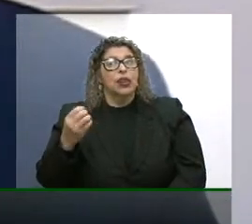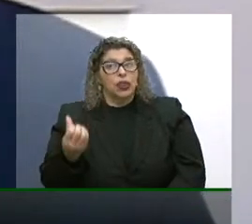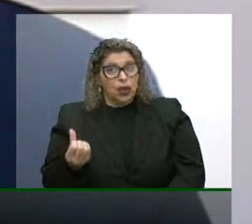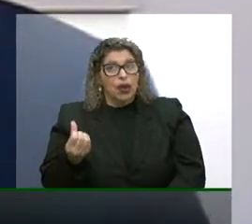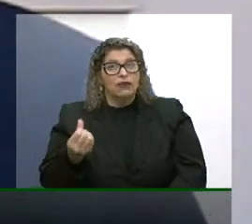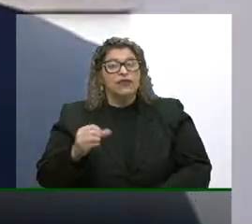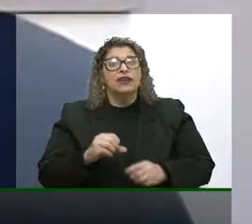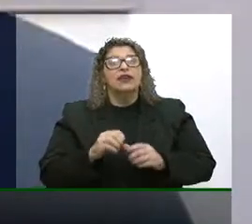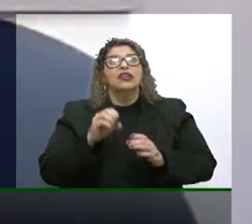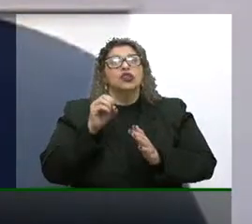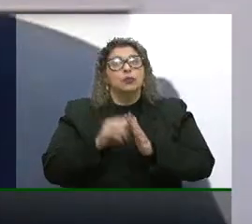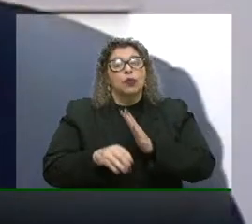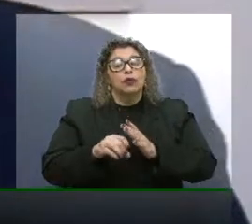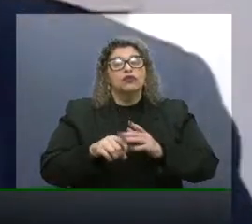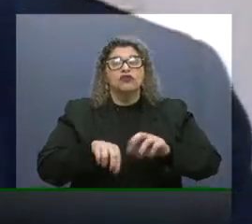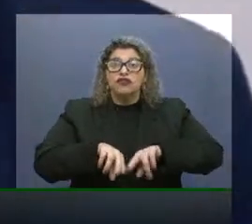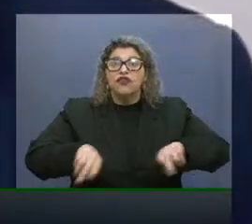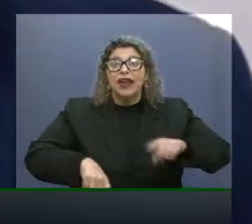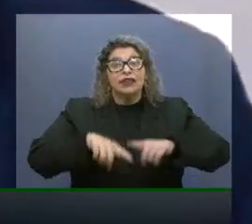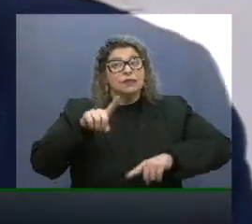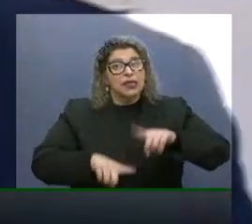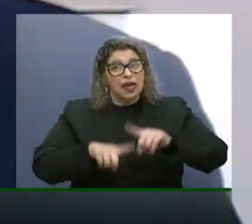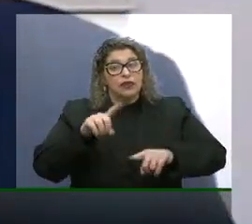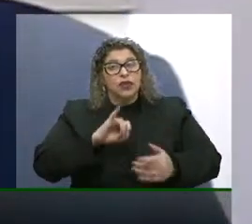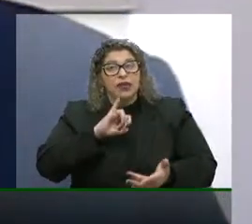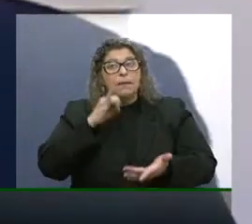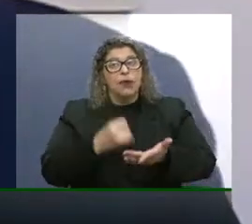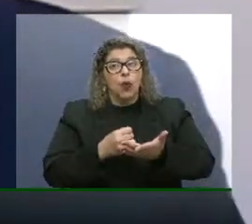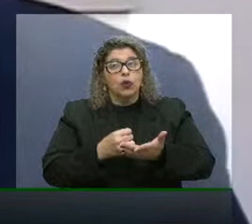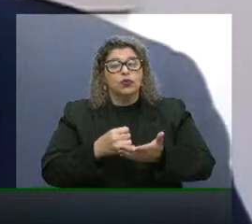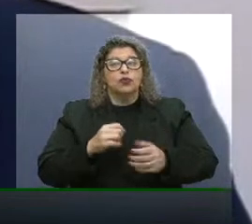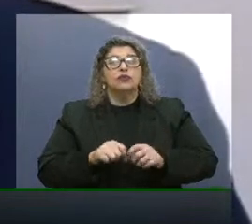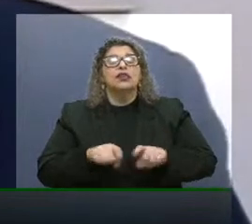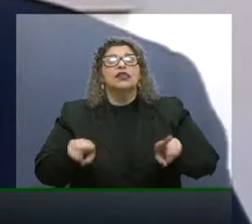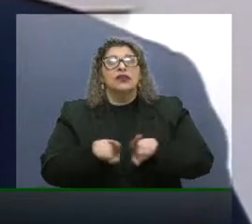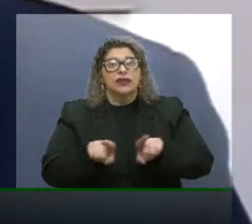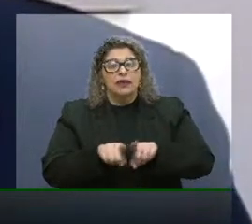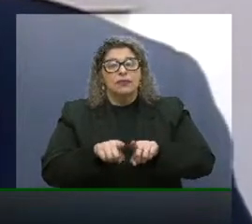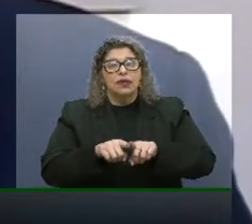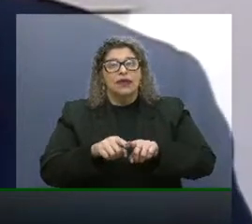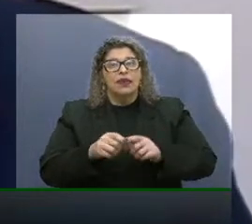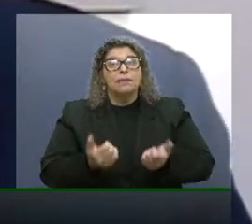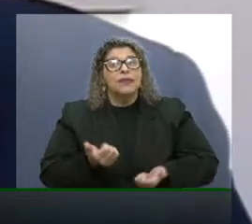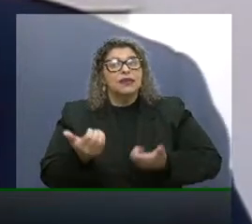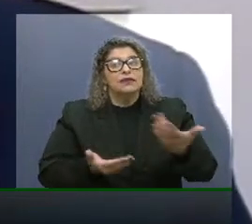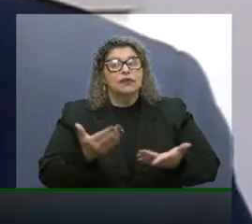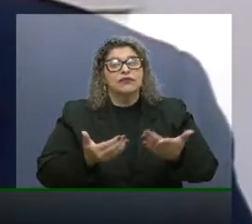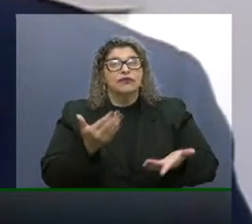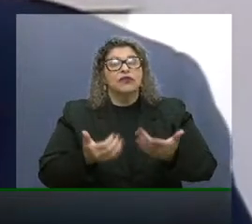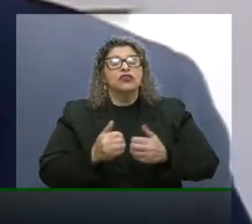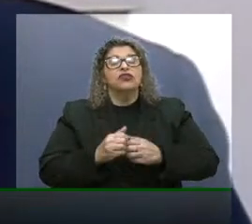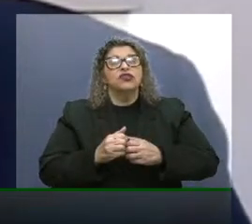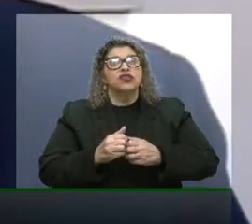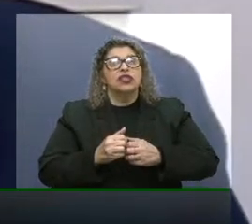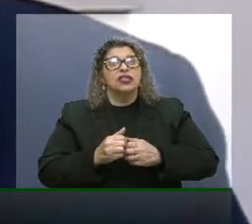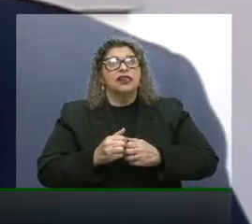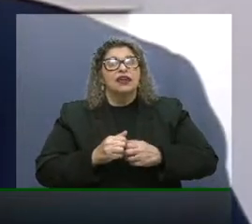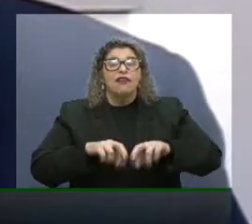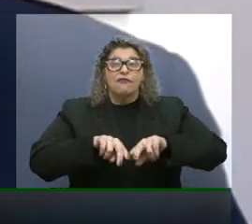operações relativas à circulação de mercadorias e sobre prestações de serviços de transporte interestadual